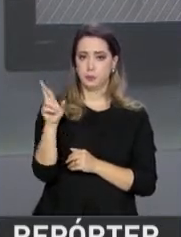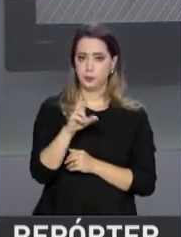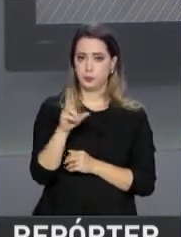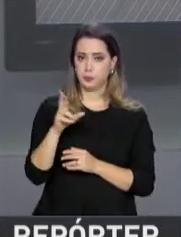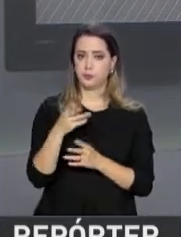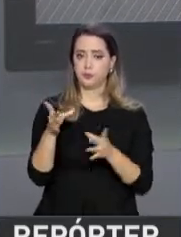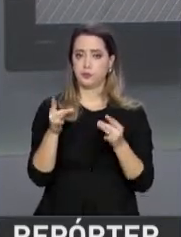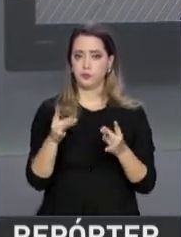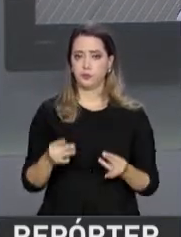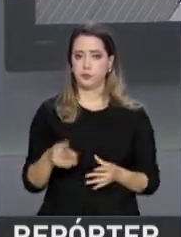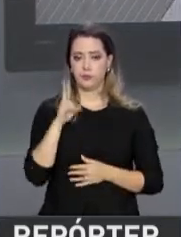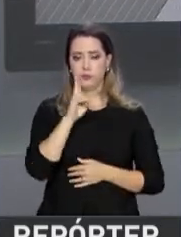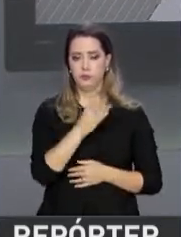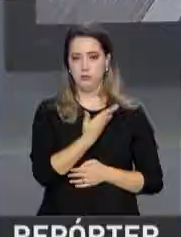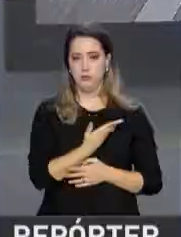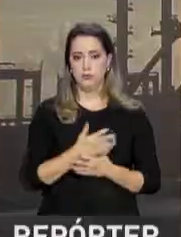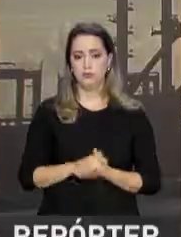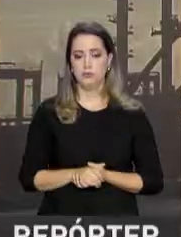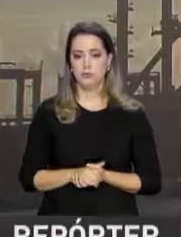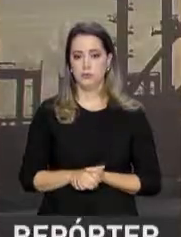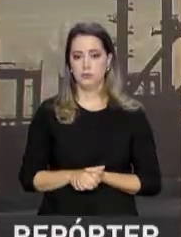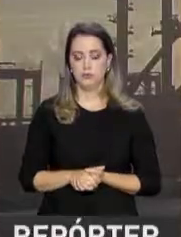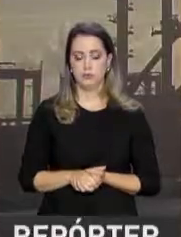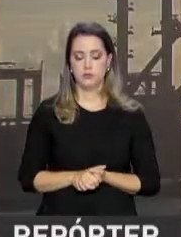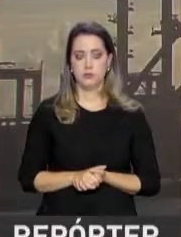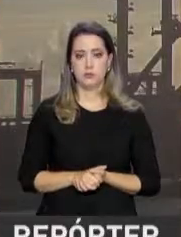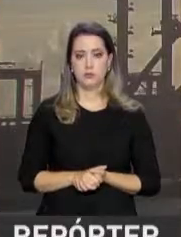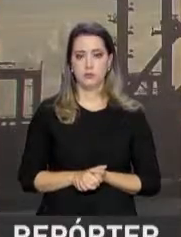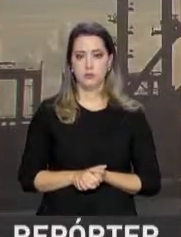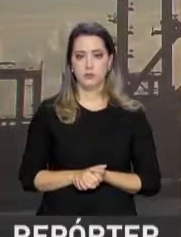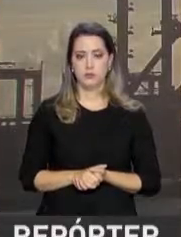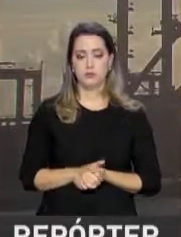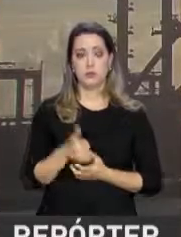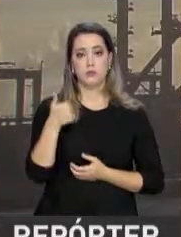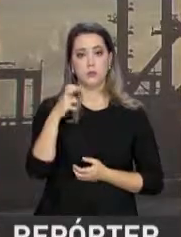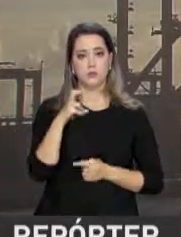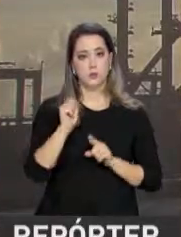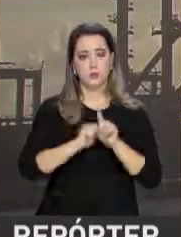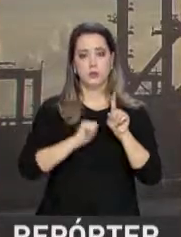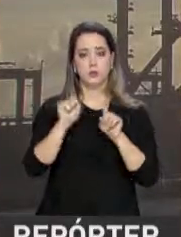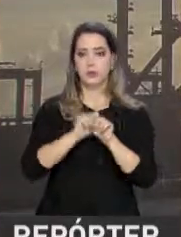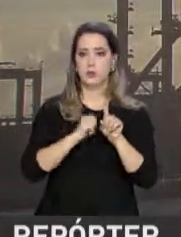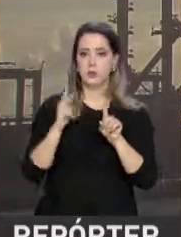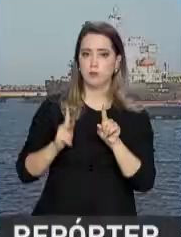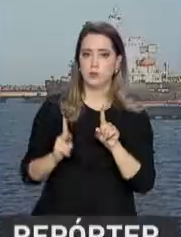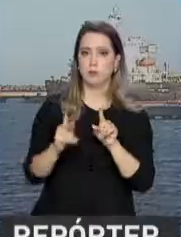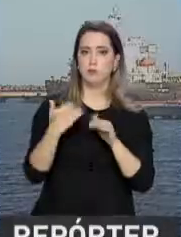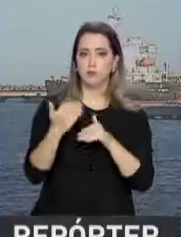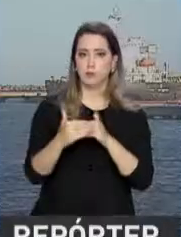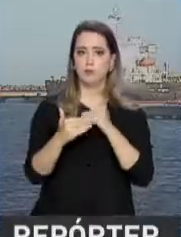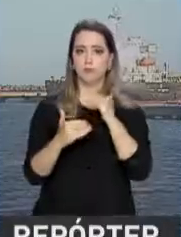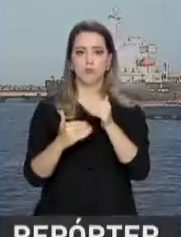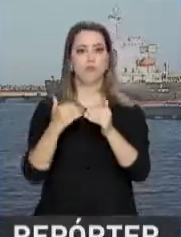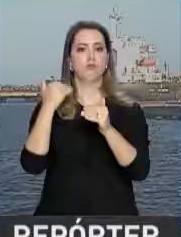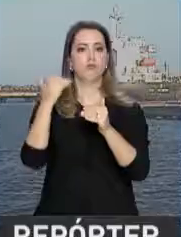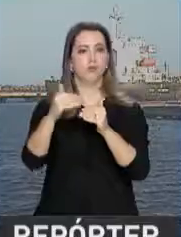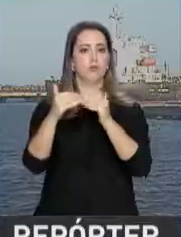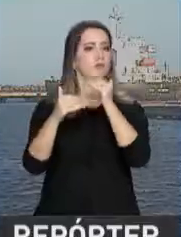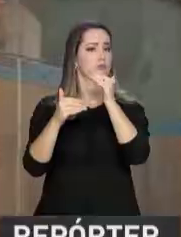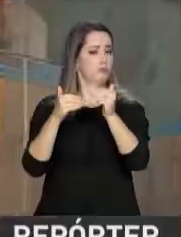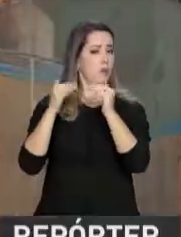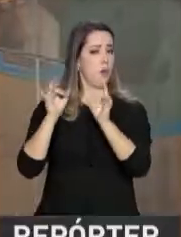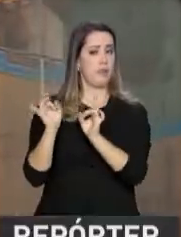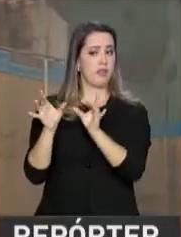confira os detalhes na reportagem são 15 meses consecutivos de aumento nas exportações brasileiras